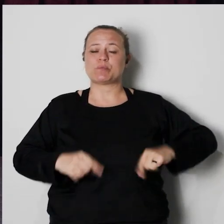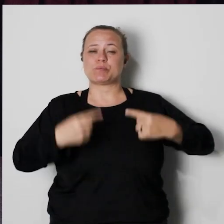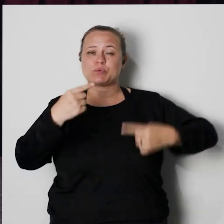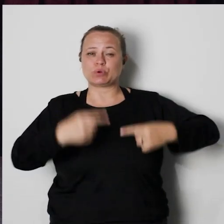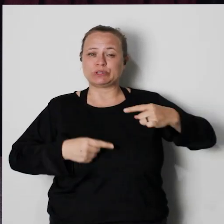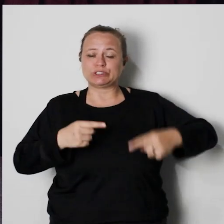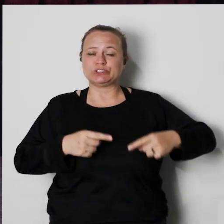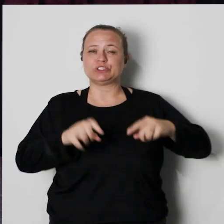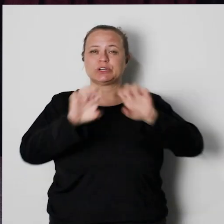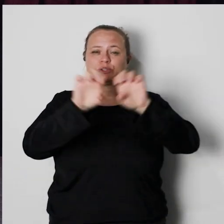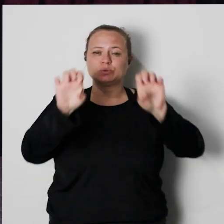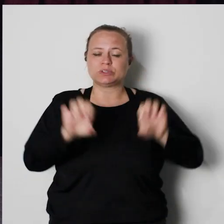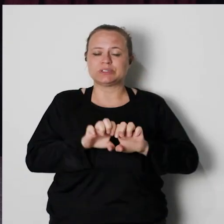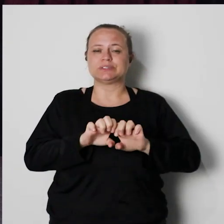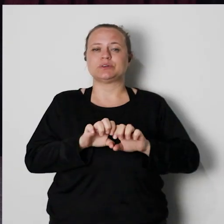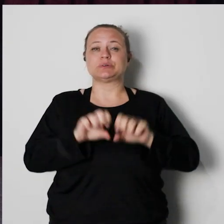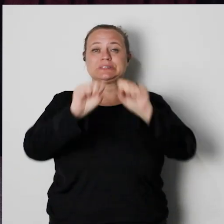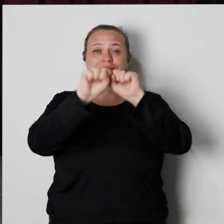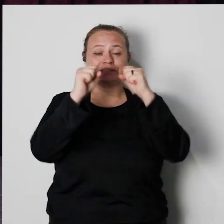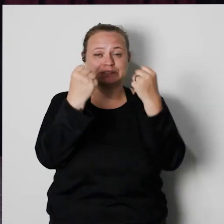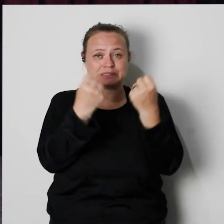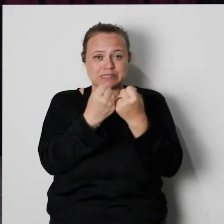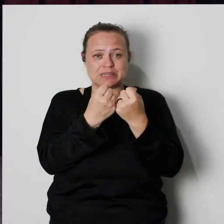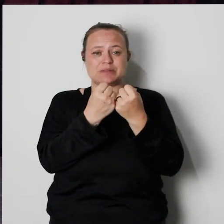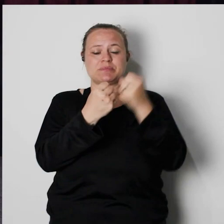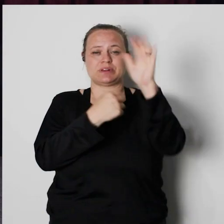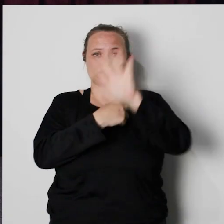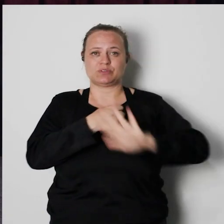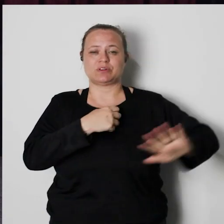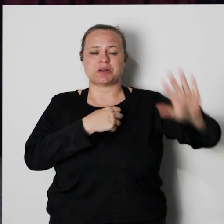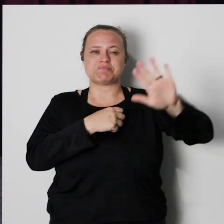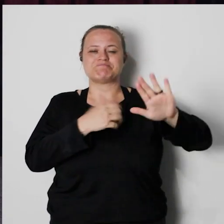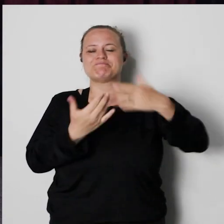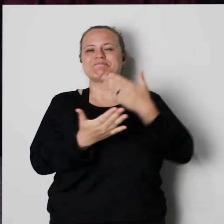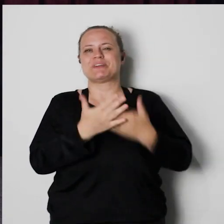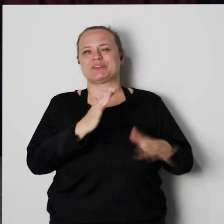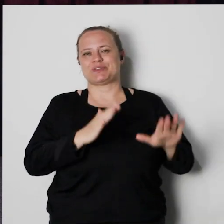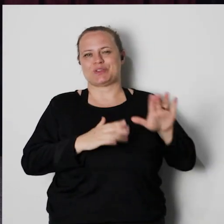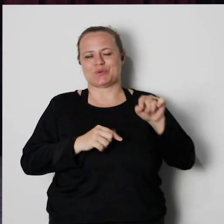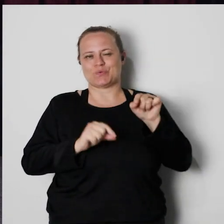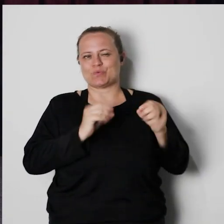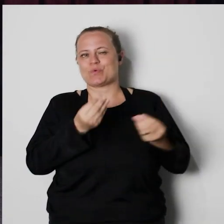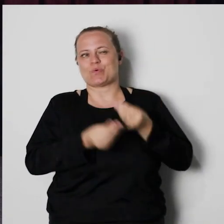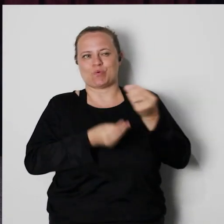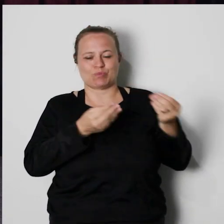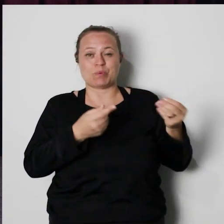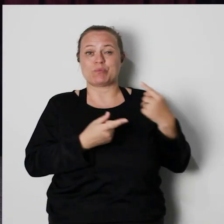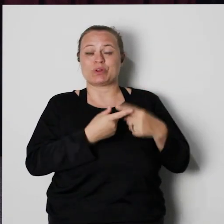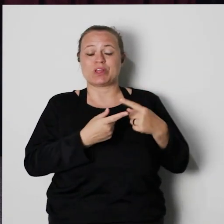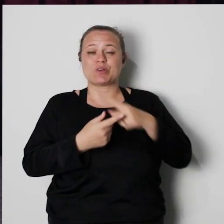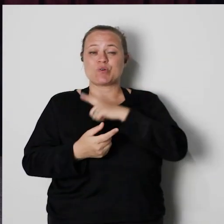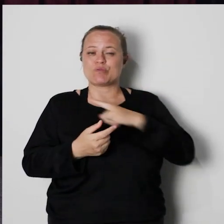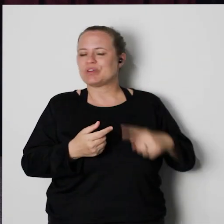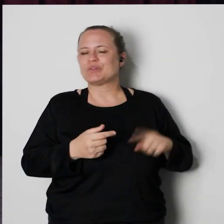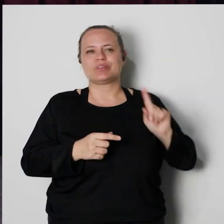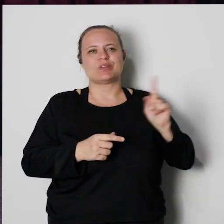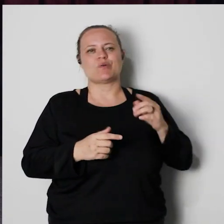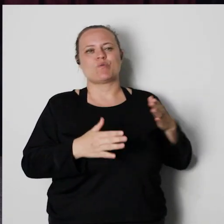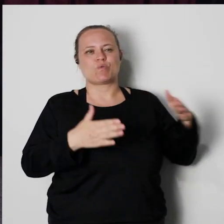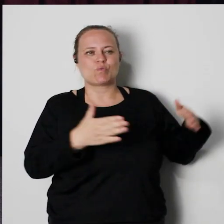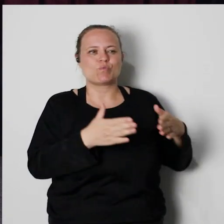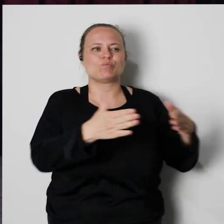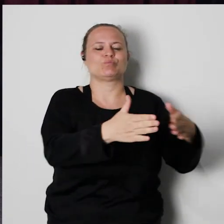de 2016, né, com a saída da presidente, sofre essa política pública de estruturação do